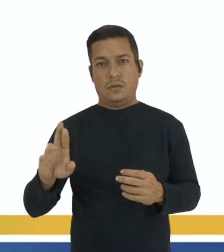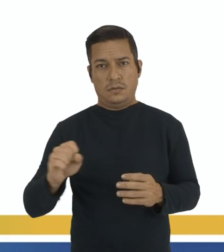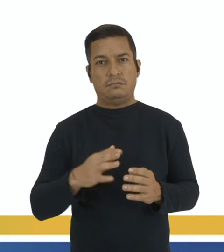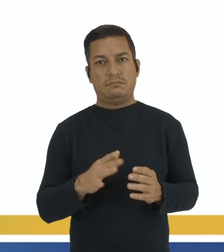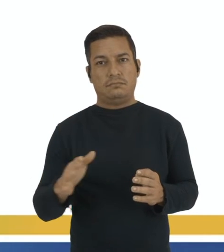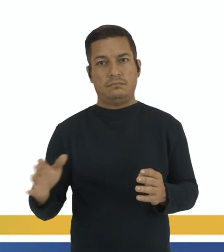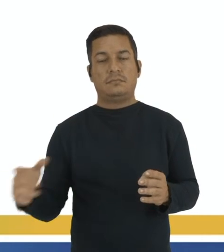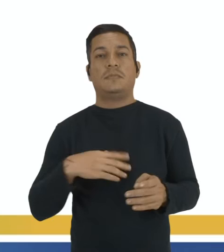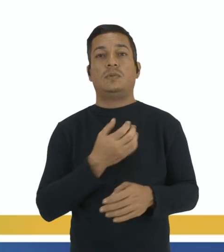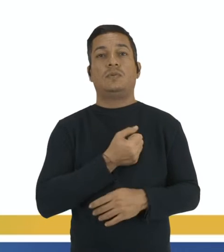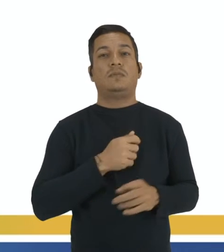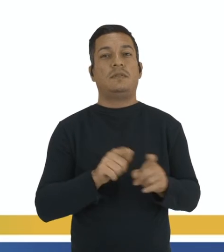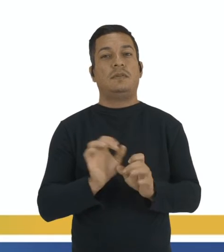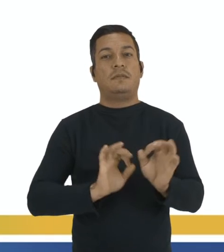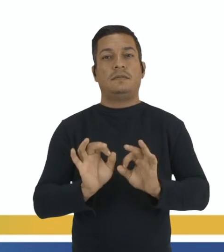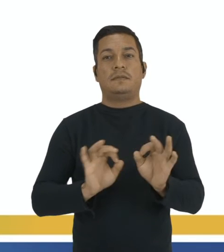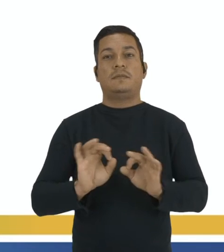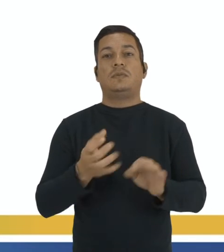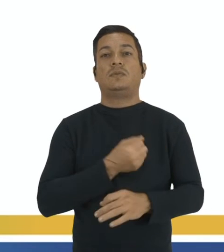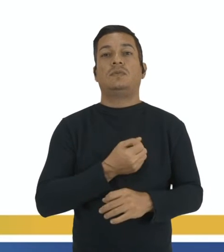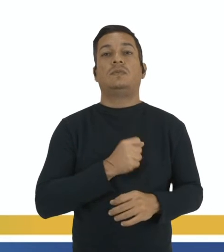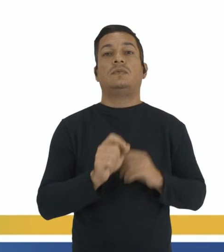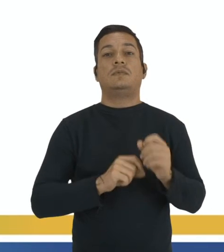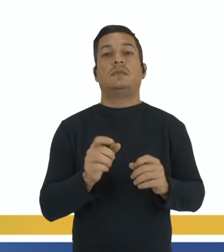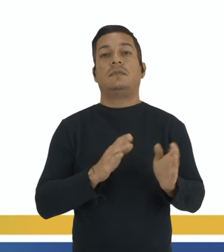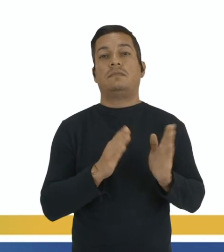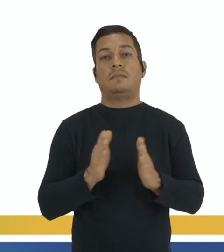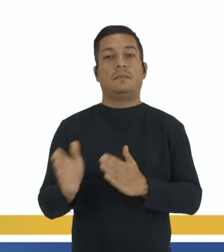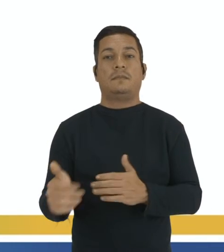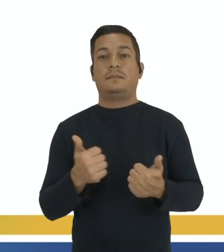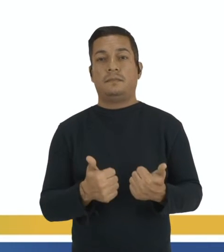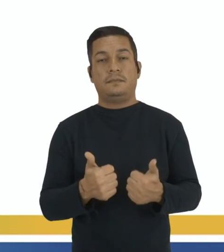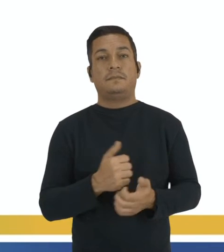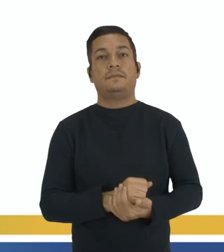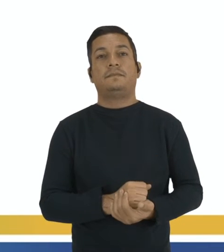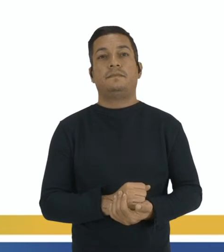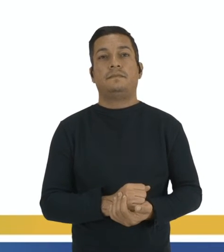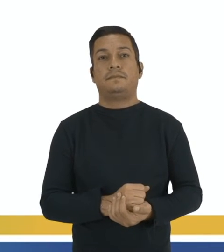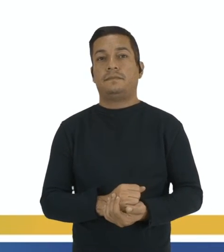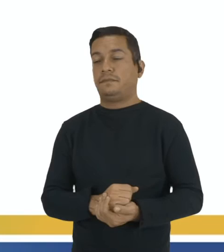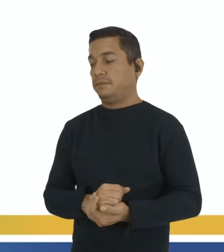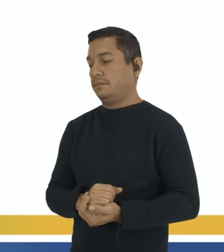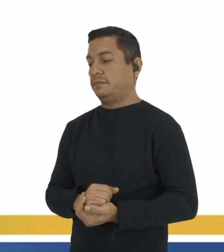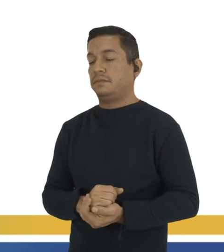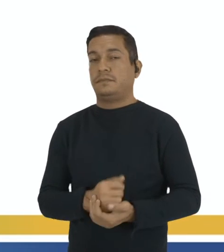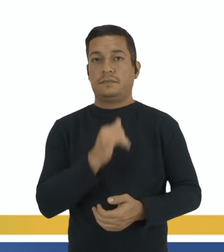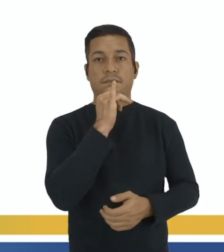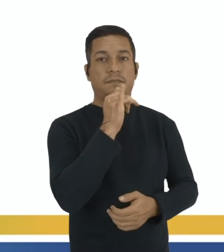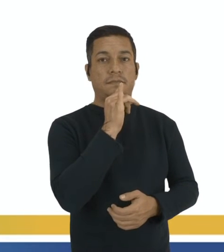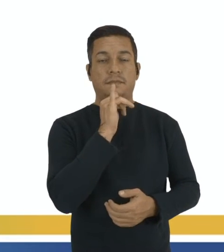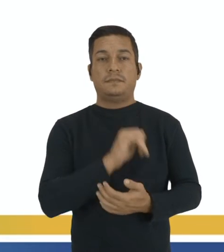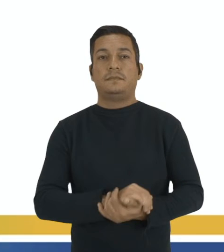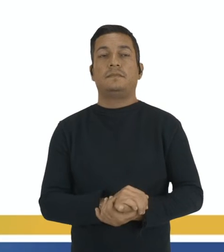sucessivamente, e que os números são formados de acordo com essas posições. Tudo bem, pessoal? Então, por exemplo, aqui,